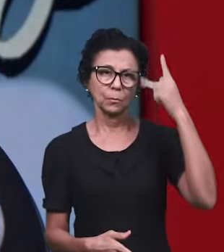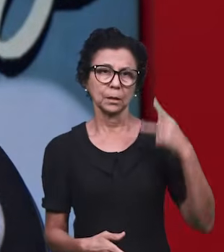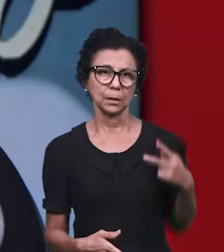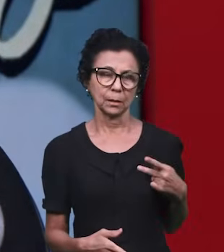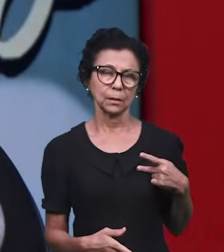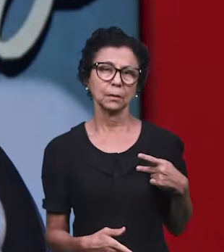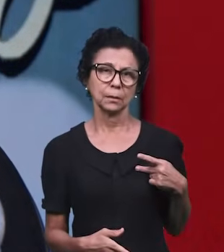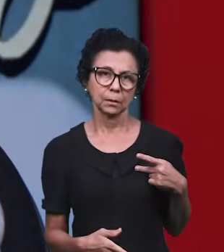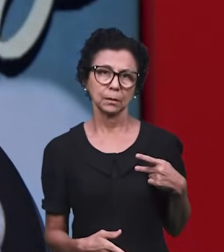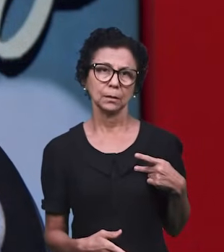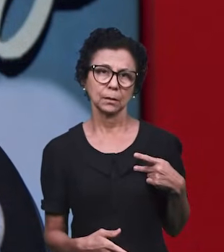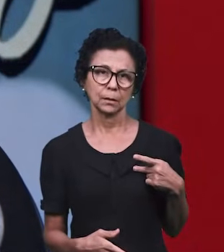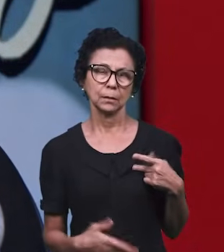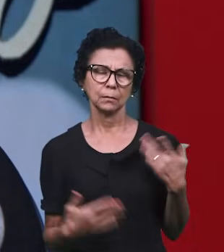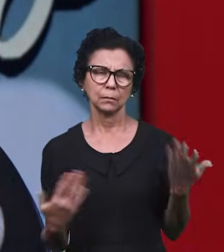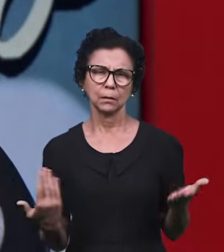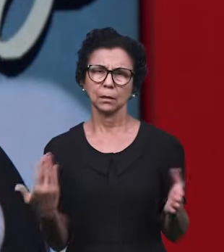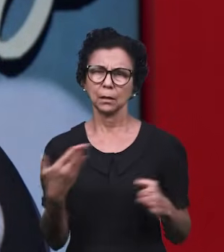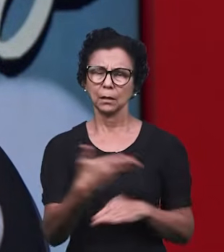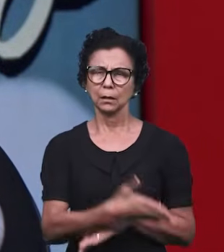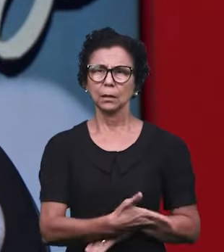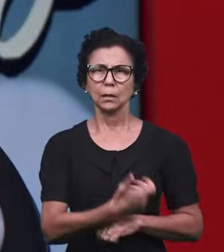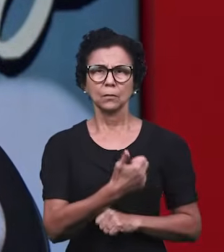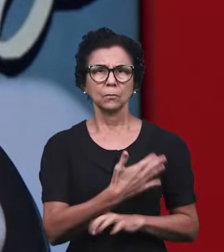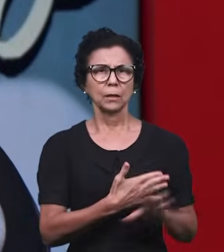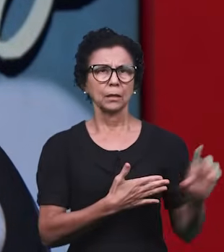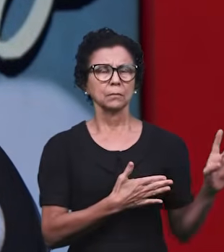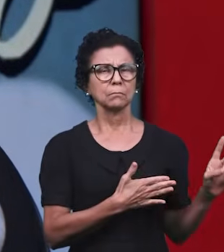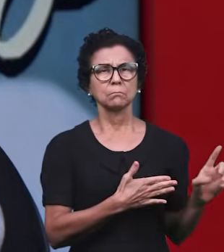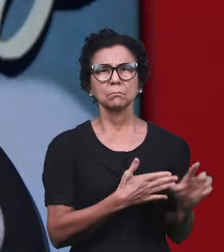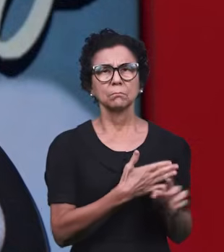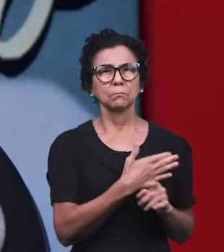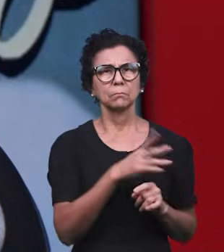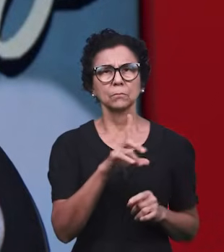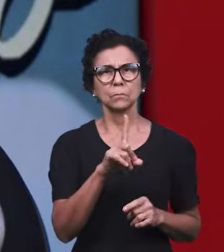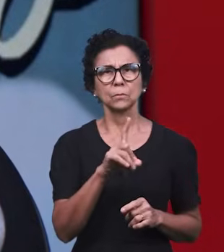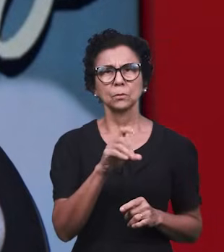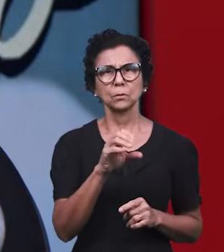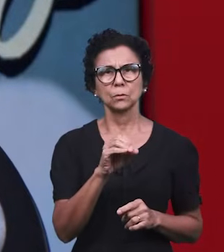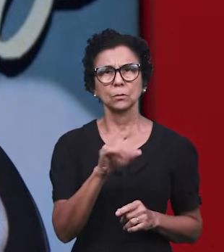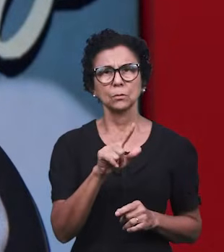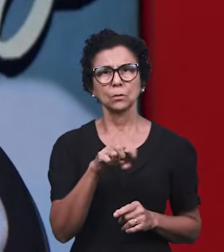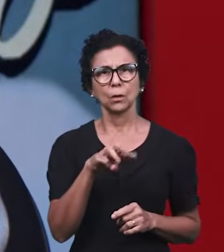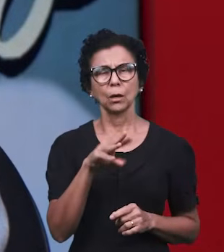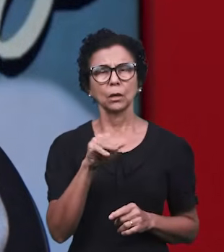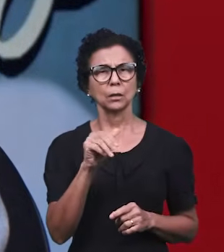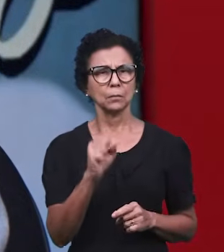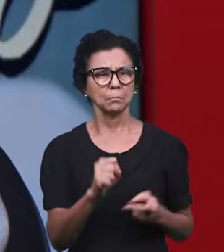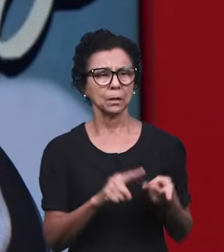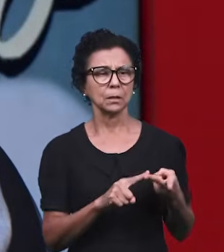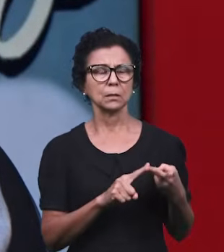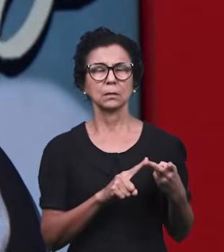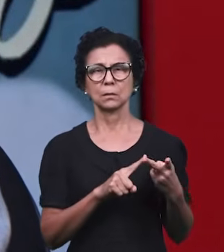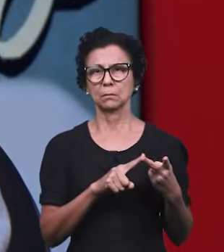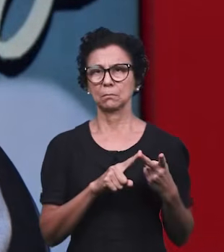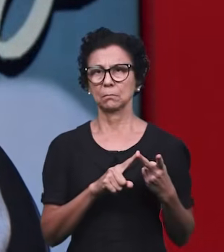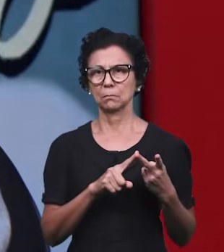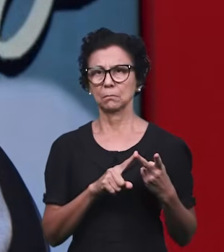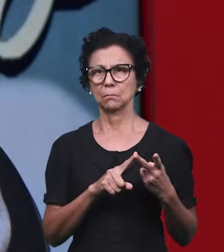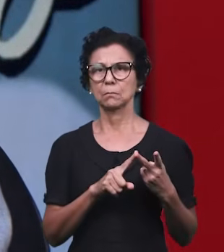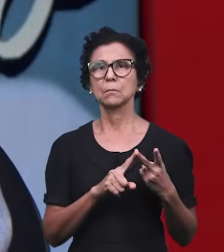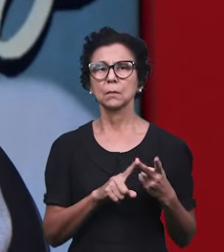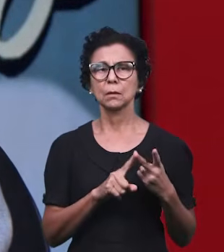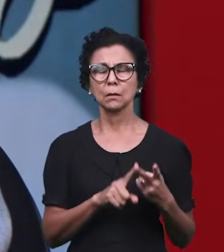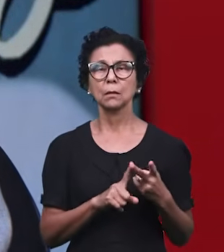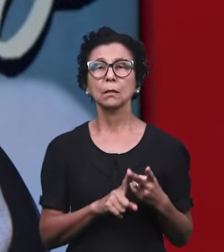aí entrou tudo isso, entraram dogmas, entraram essas questões centralizando, né, um poder no nome